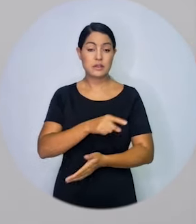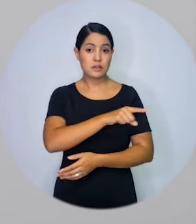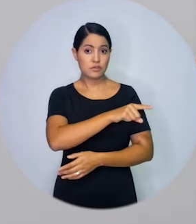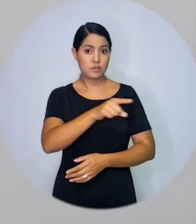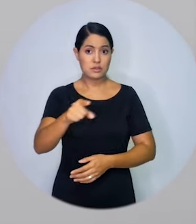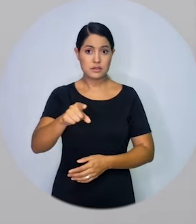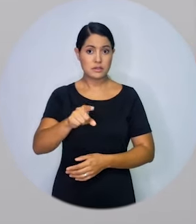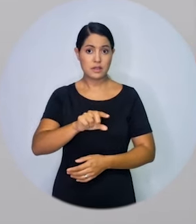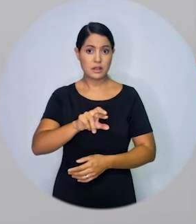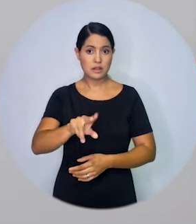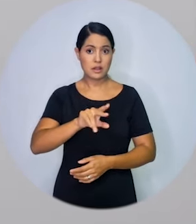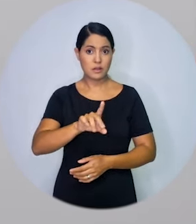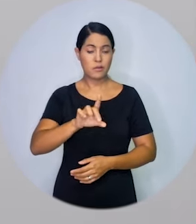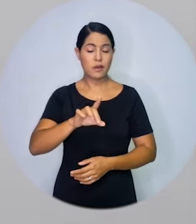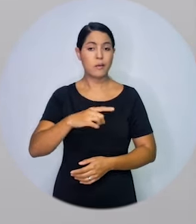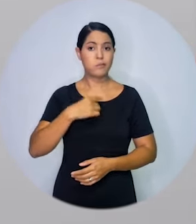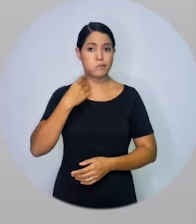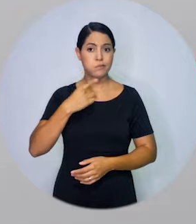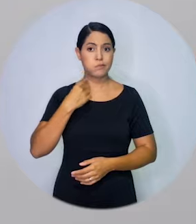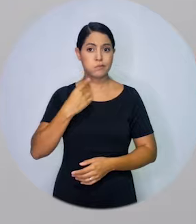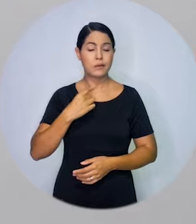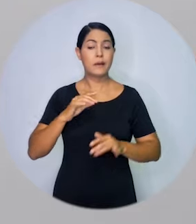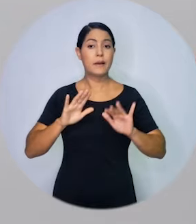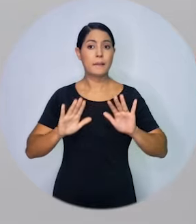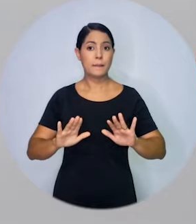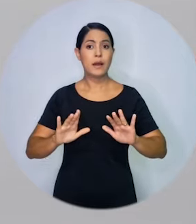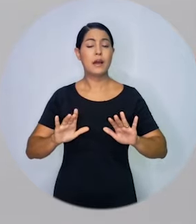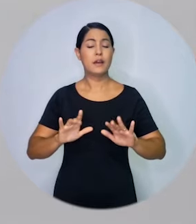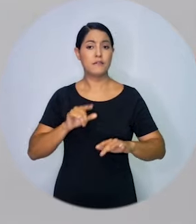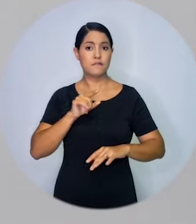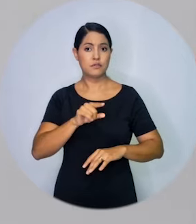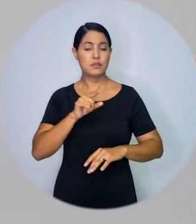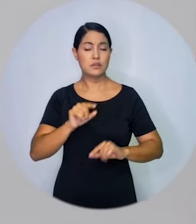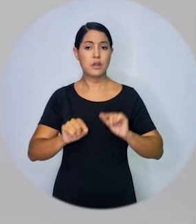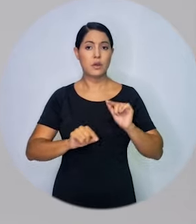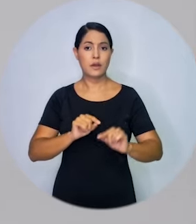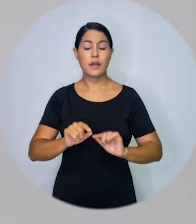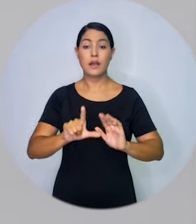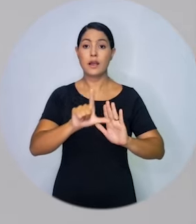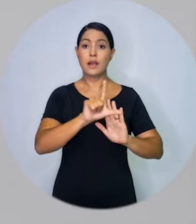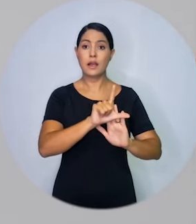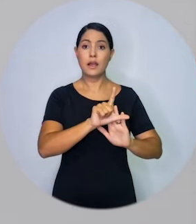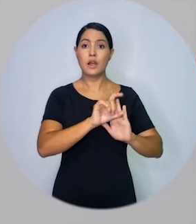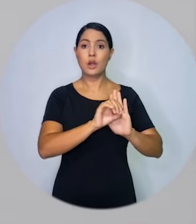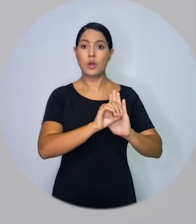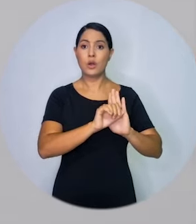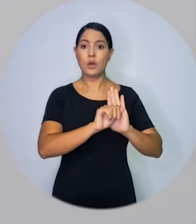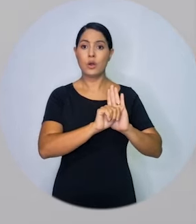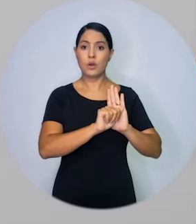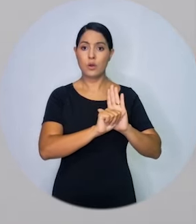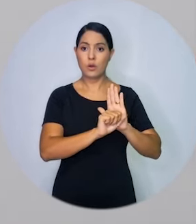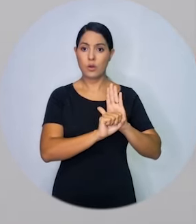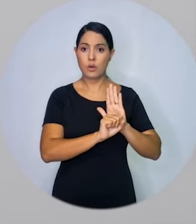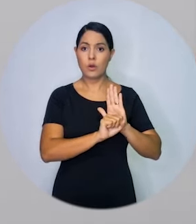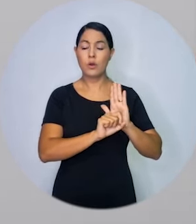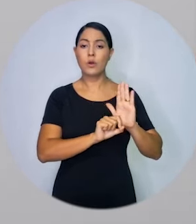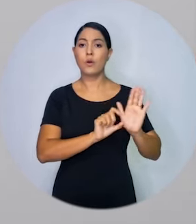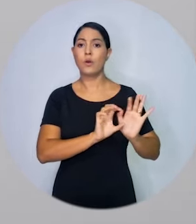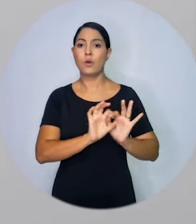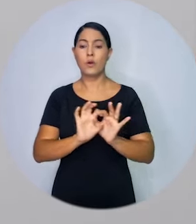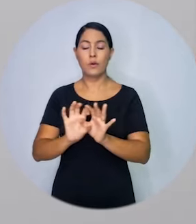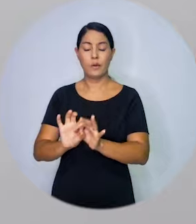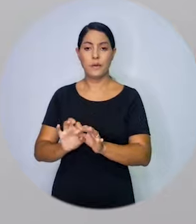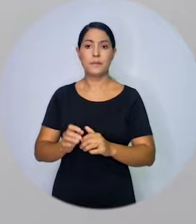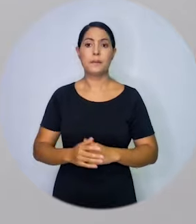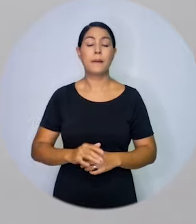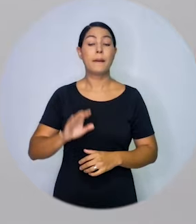esse vídeo, você pode estar se perguntando o que é isso, né? O famoso LOAS, né? Sim. Doutora Chile, popularmente conhecido como LOAS. LOAS nada mais é que a sigla de Lei Orgânica